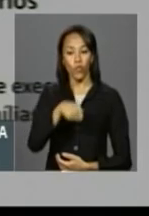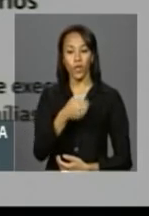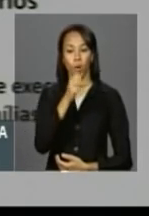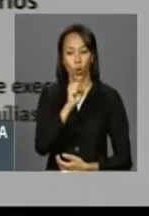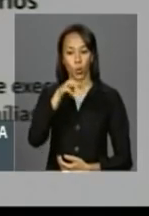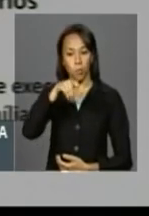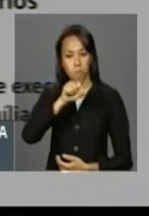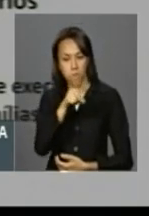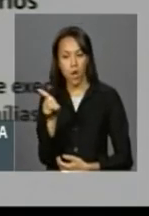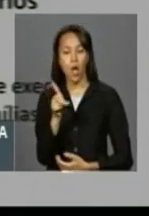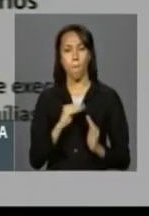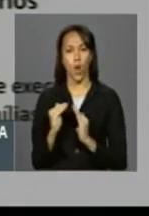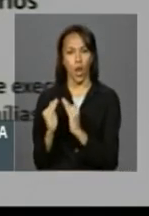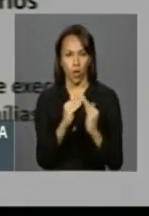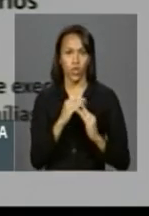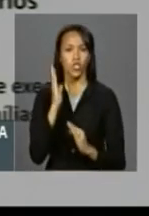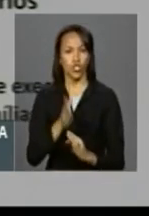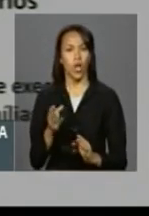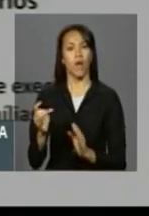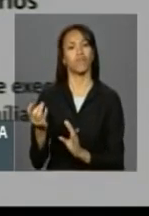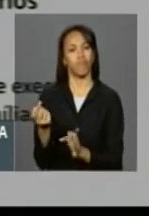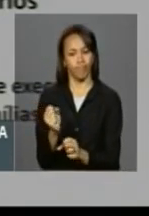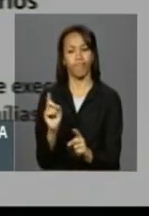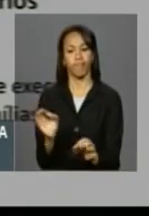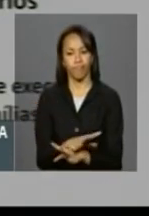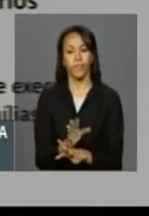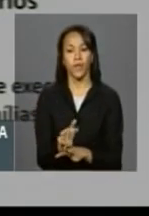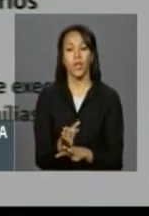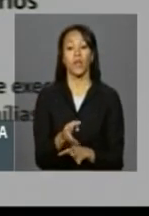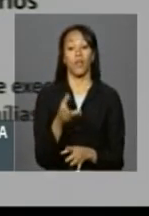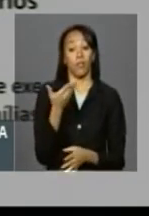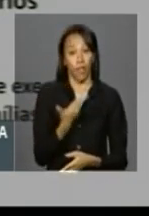1.800.000 moradias já contratadas. Dessas,